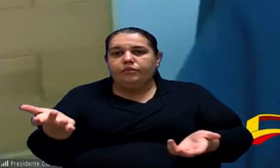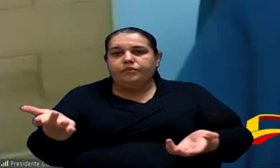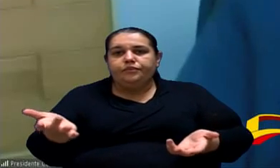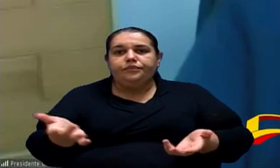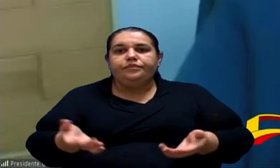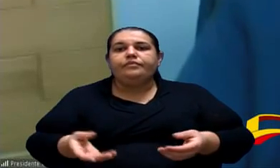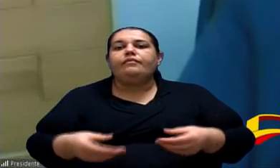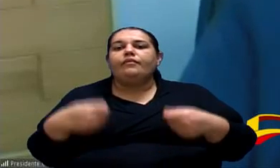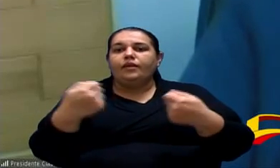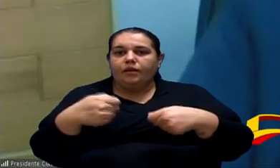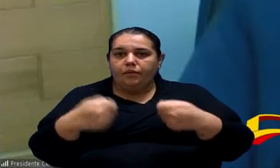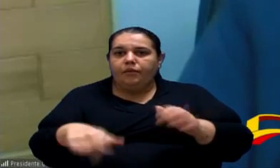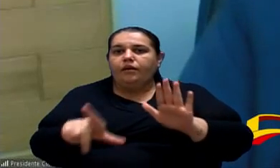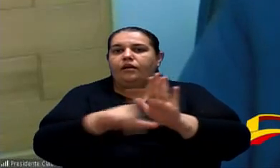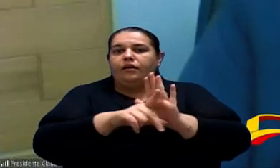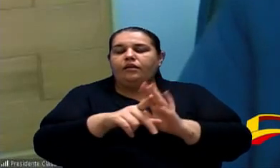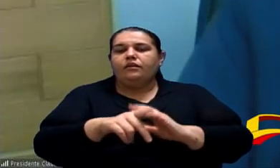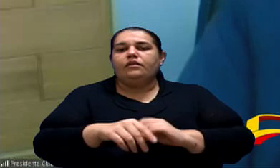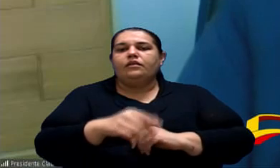Alterar da lei